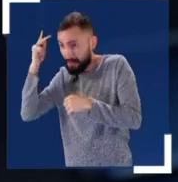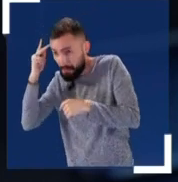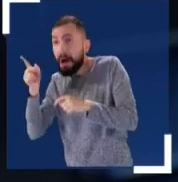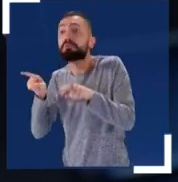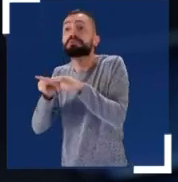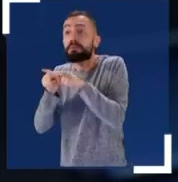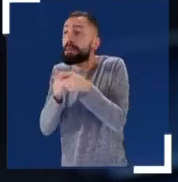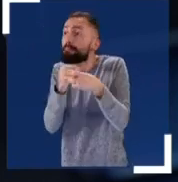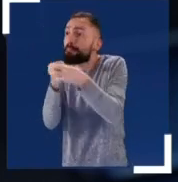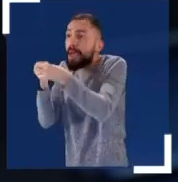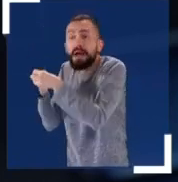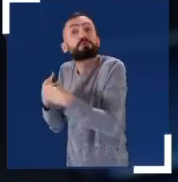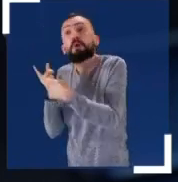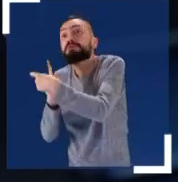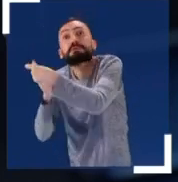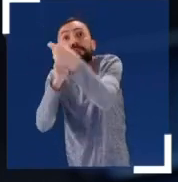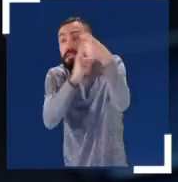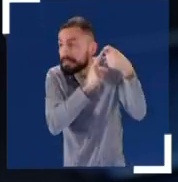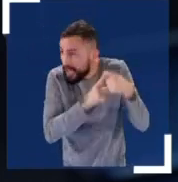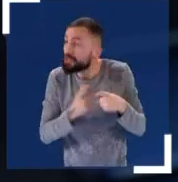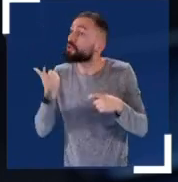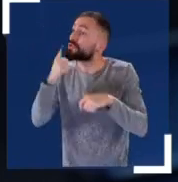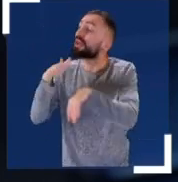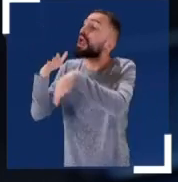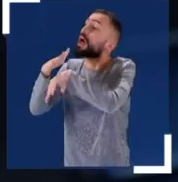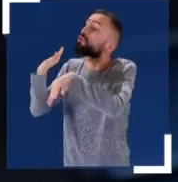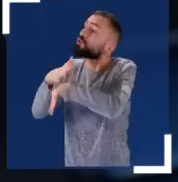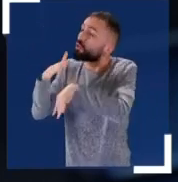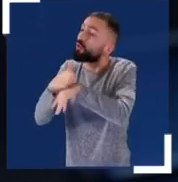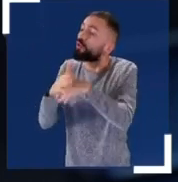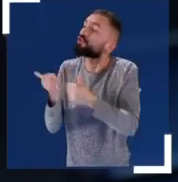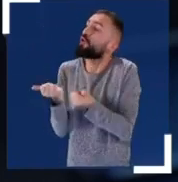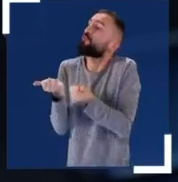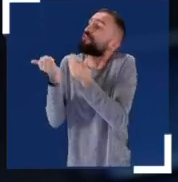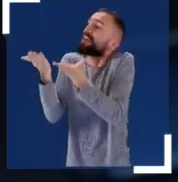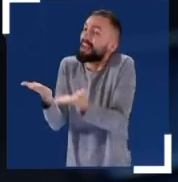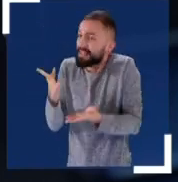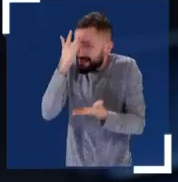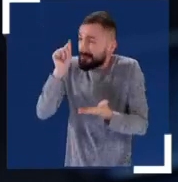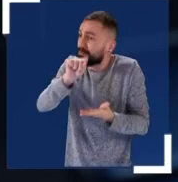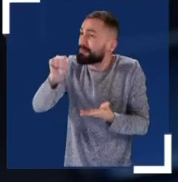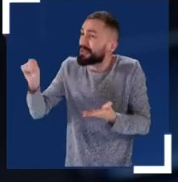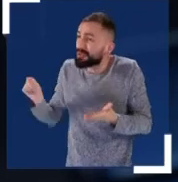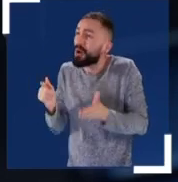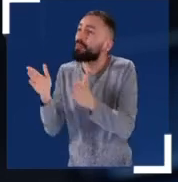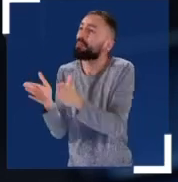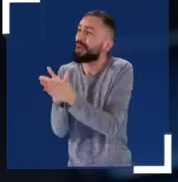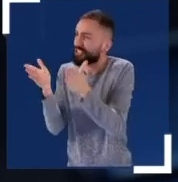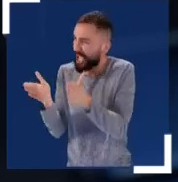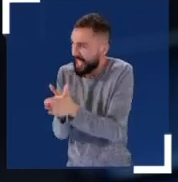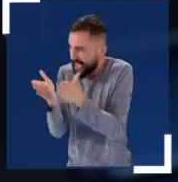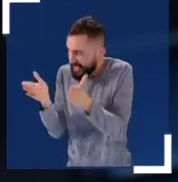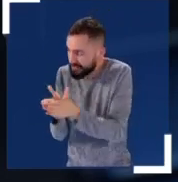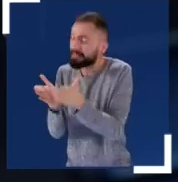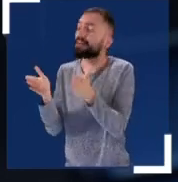outras regiões do estado possam oferecer à noite também uma refeição para esta população de baixa renda, população